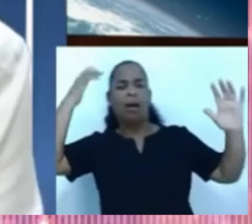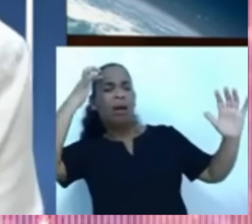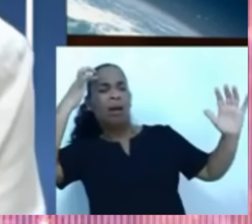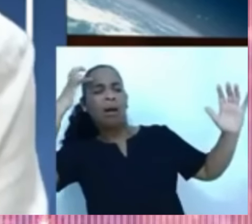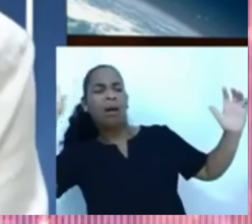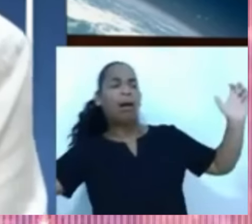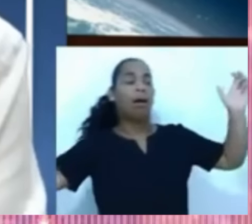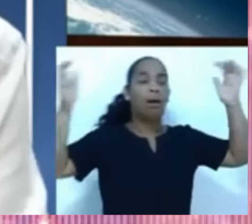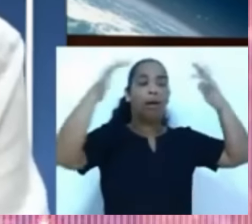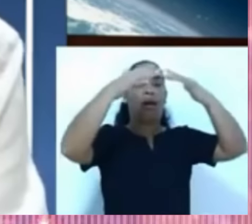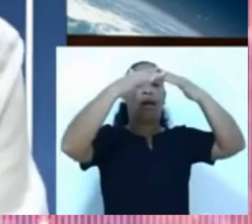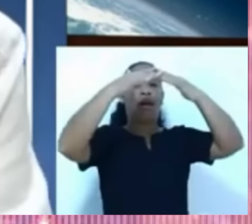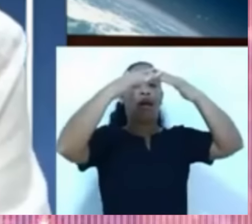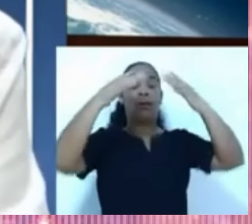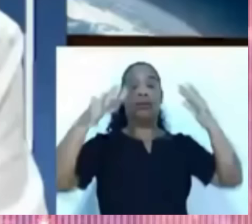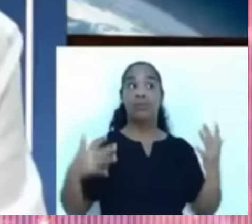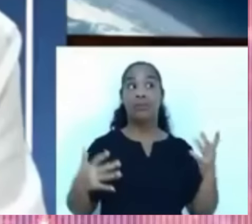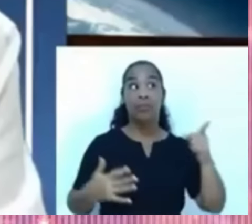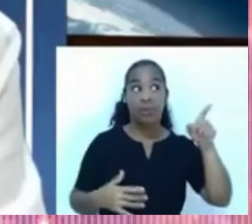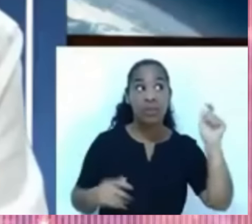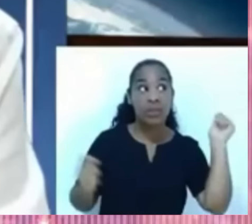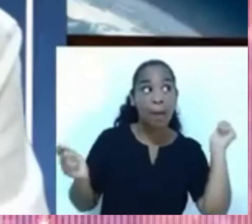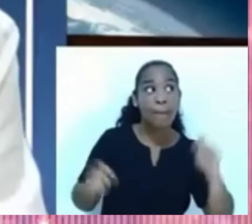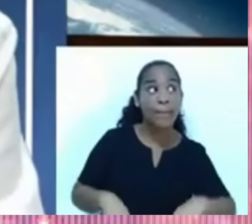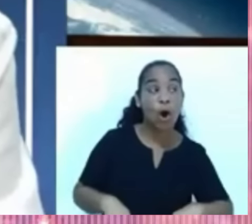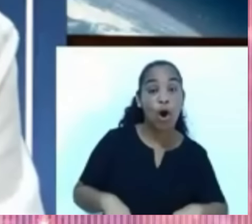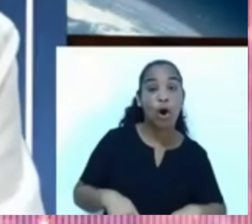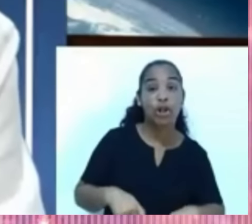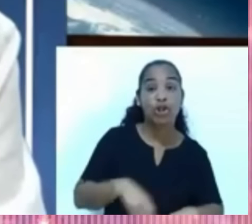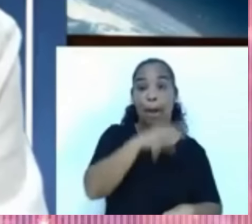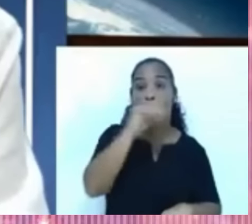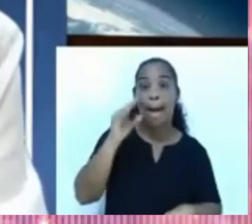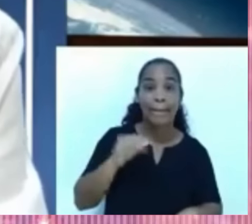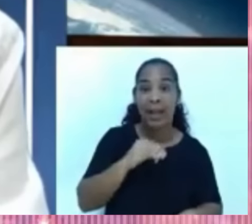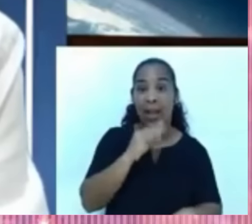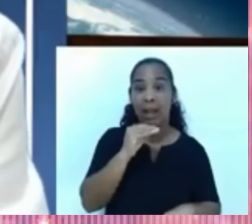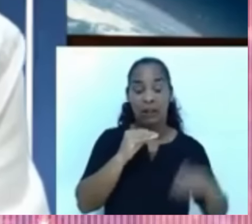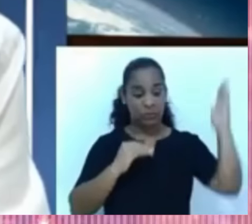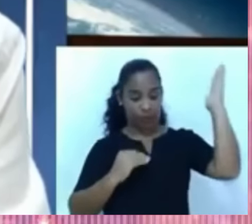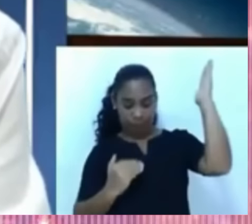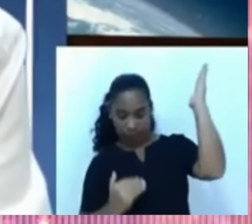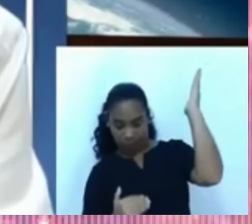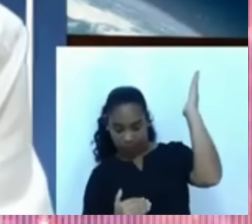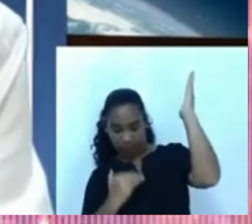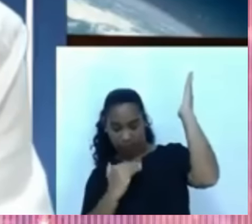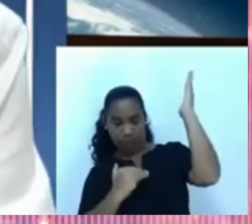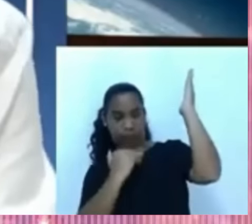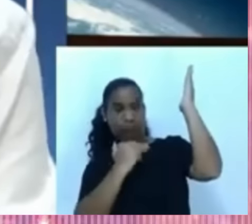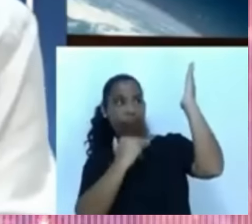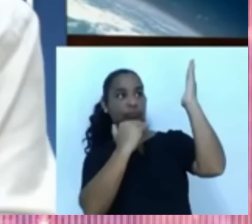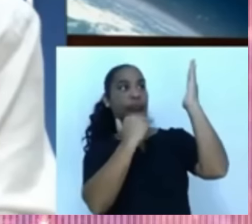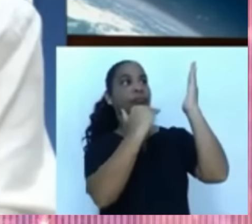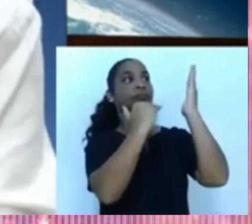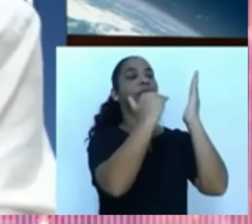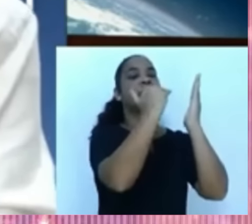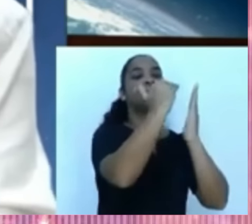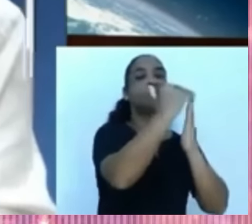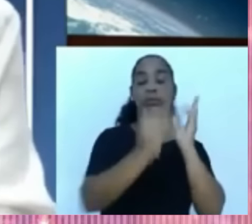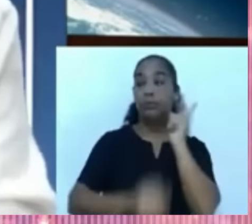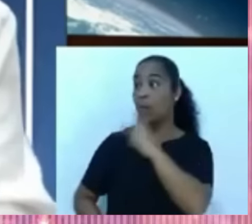disse poderia repetir de trás para a frente e o fez e o Presidente da